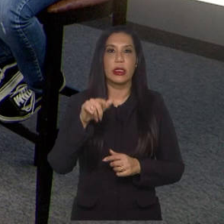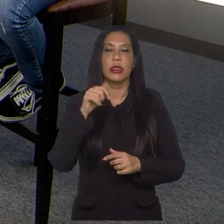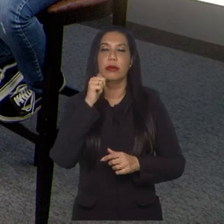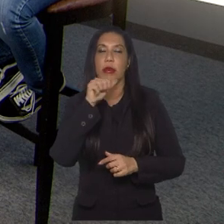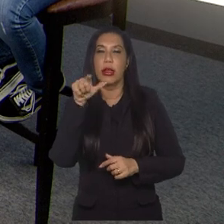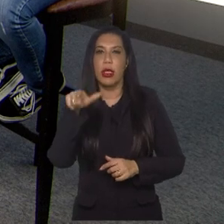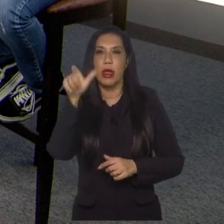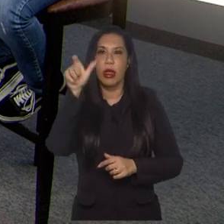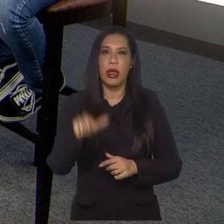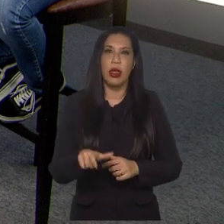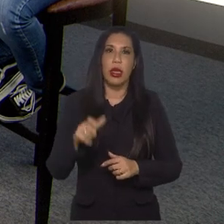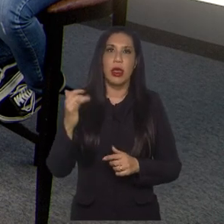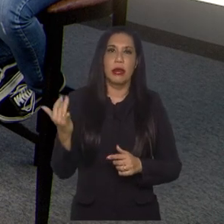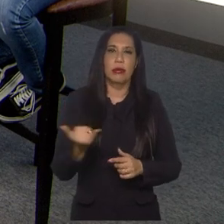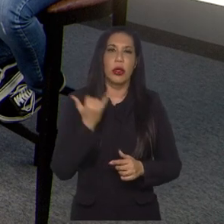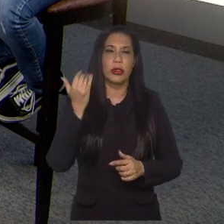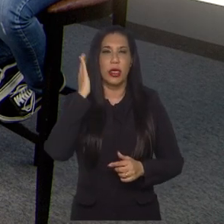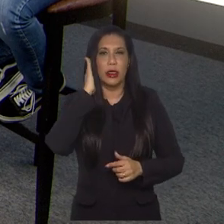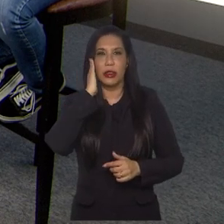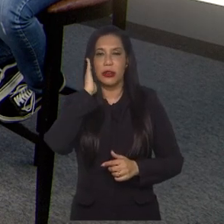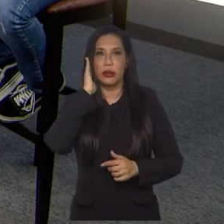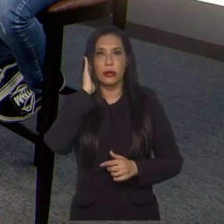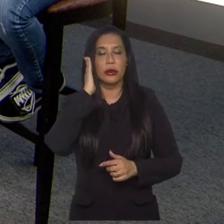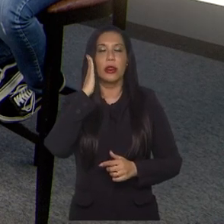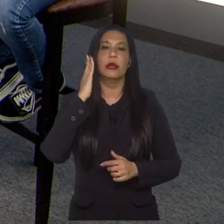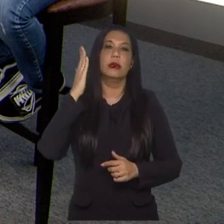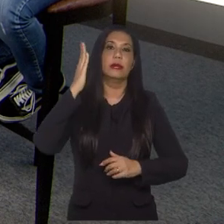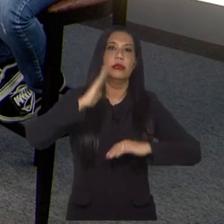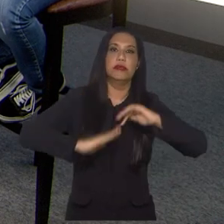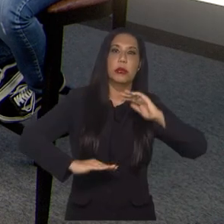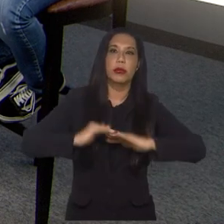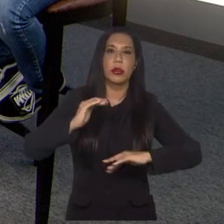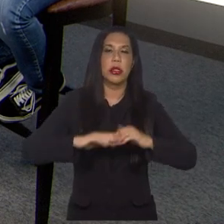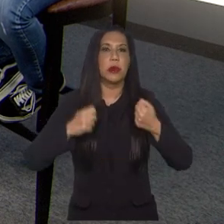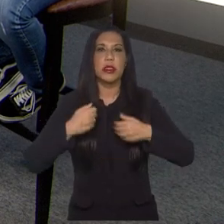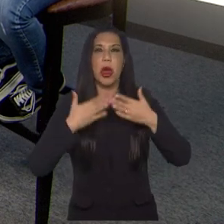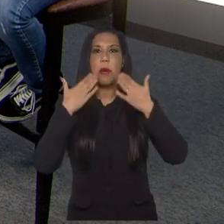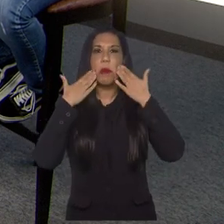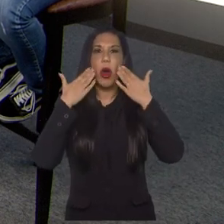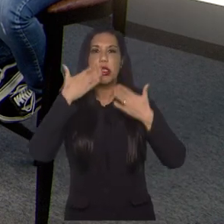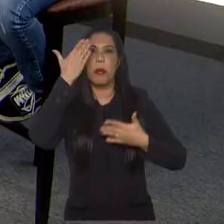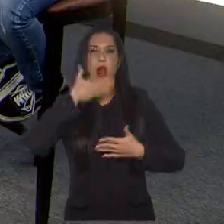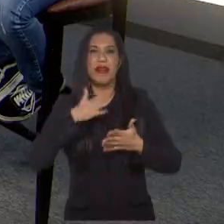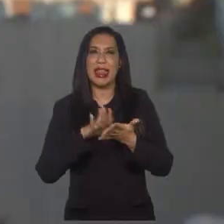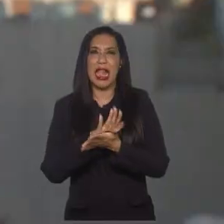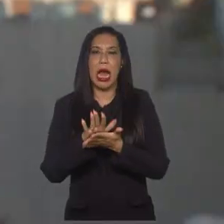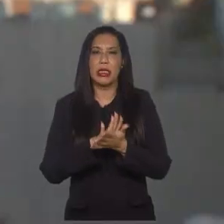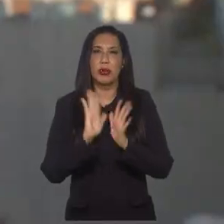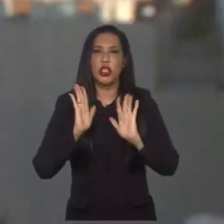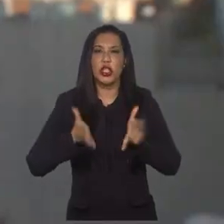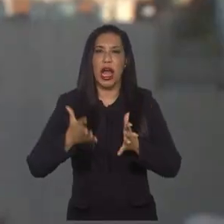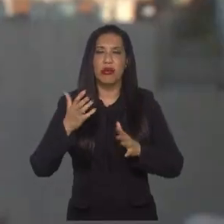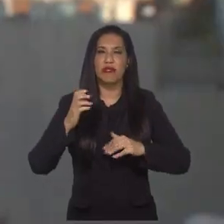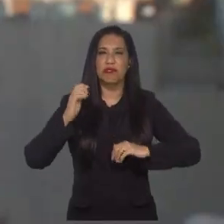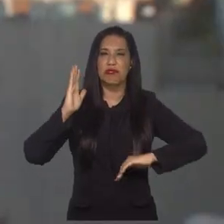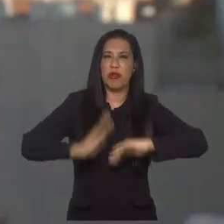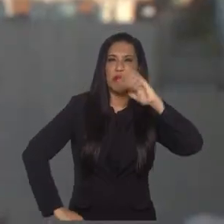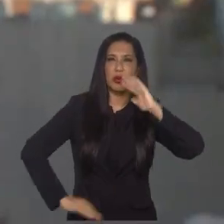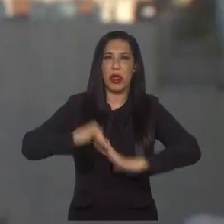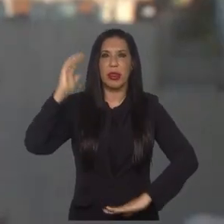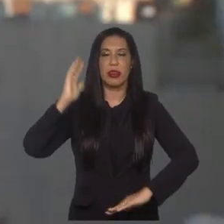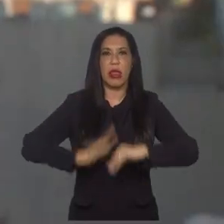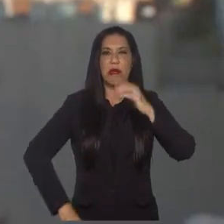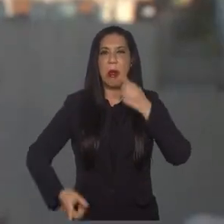momento mágico da carreira dela. Ela que não precisa provar mais nada para ninguém, sendo muito sincera. Mas segue, né, atuando